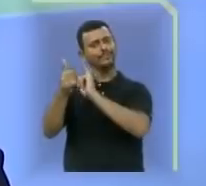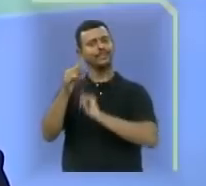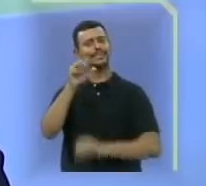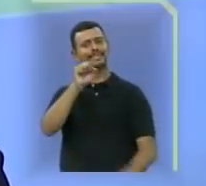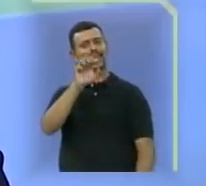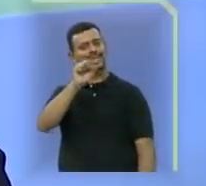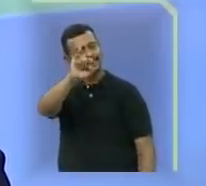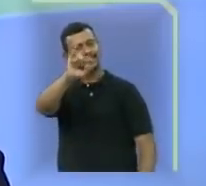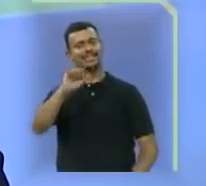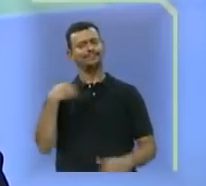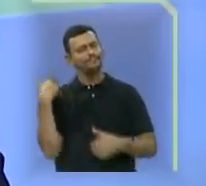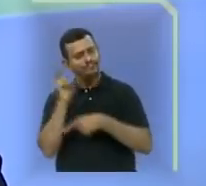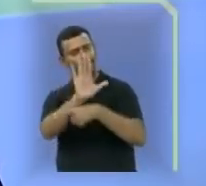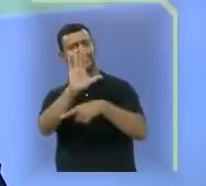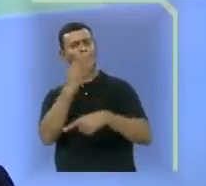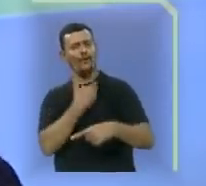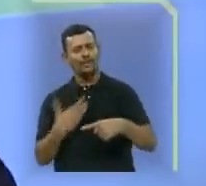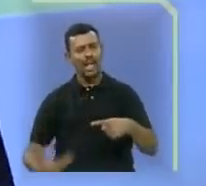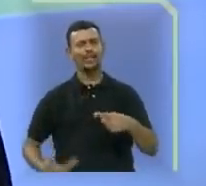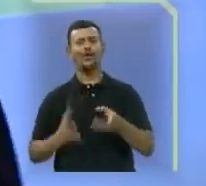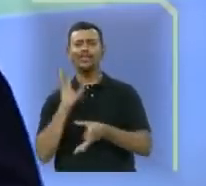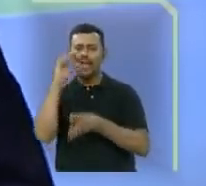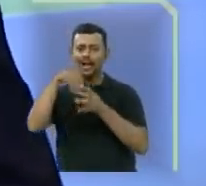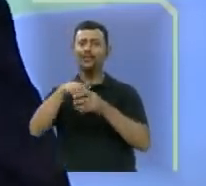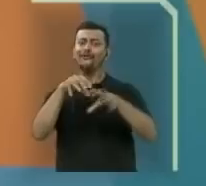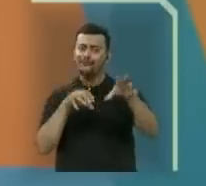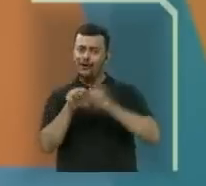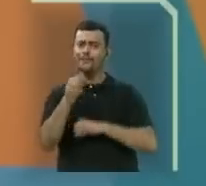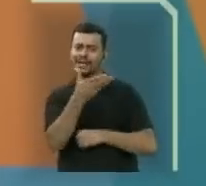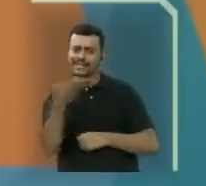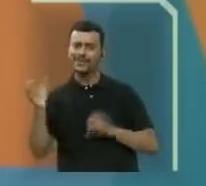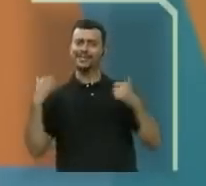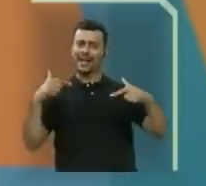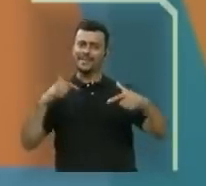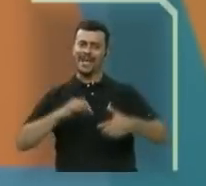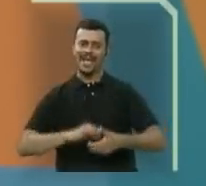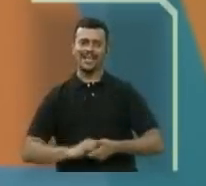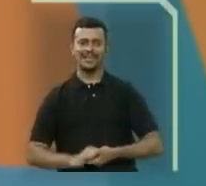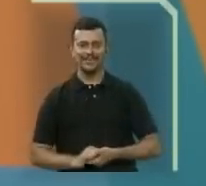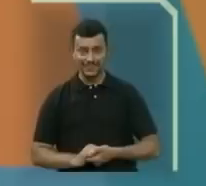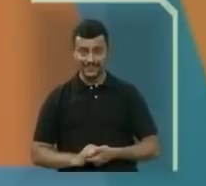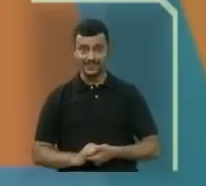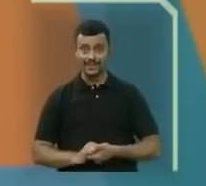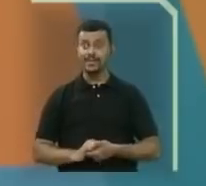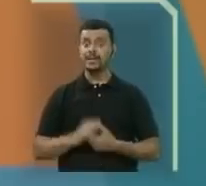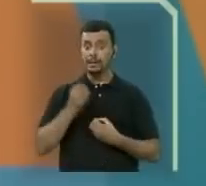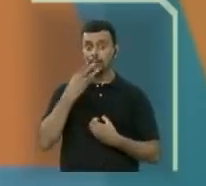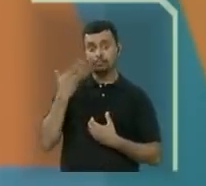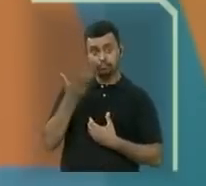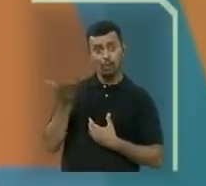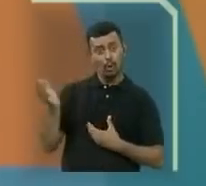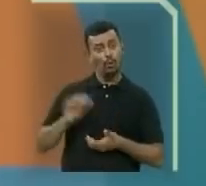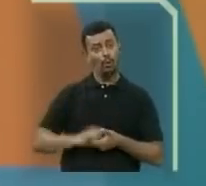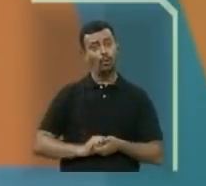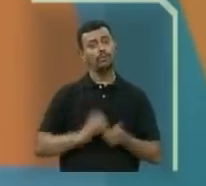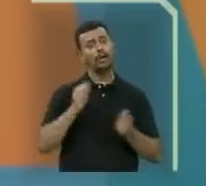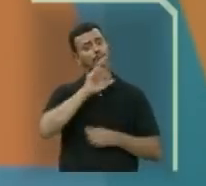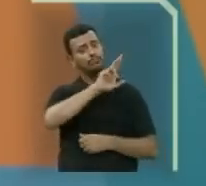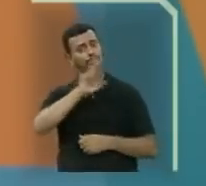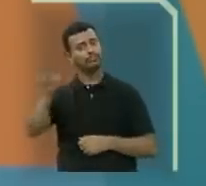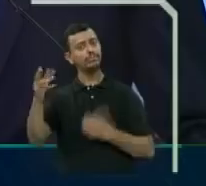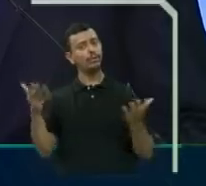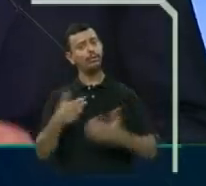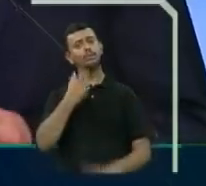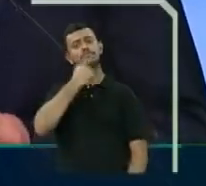governador, no esporte, na cultura, na educação, okay, na formação, okay, e no emprego. Obrigada. Muito bem, sua tréplica, Márcio França, 30